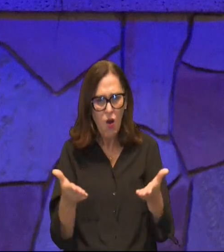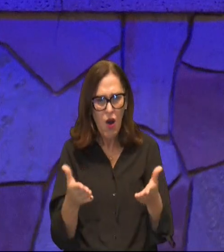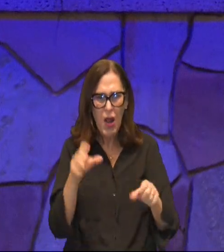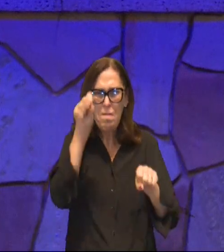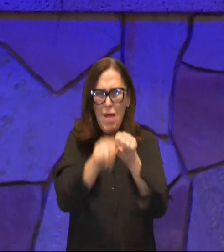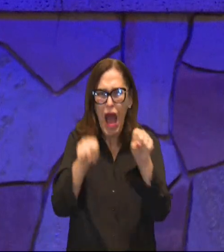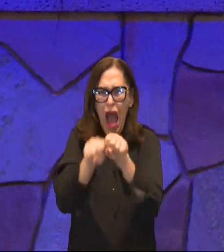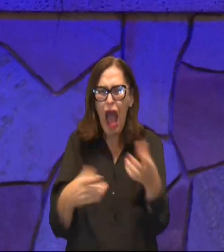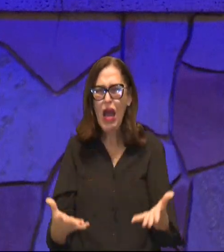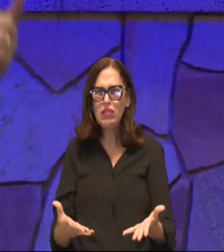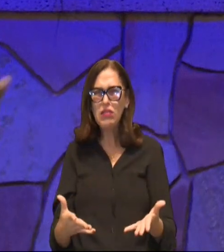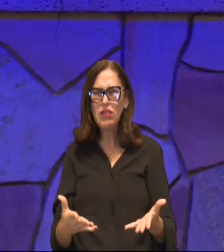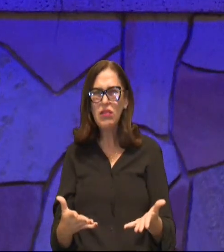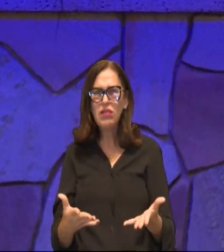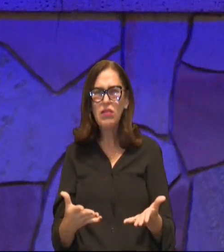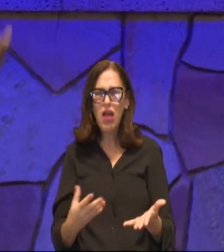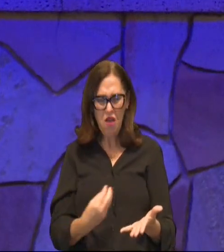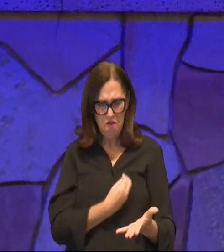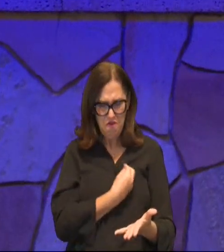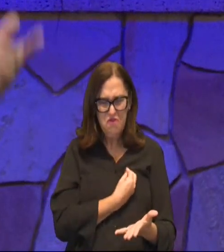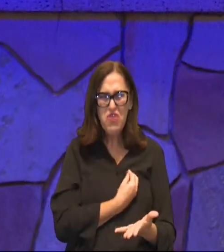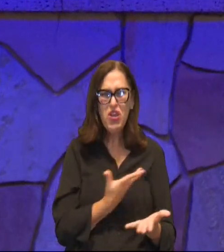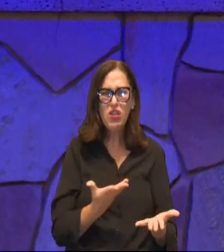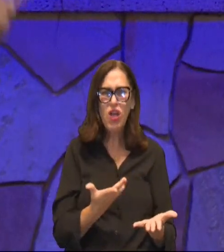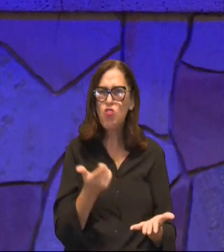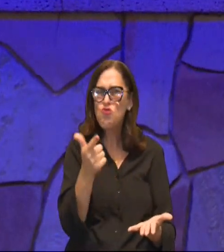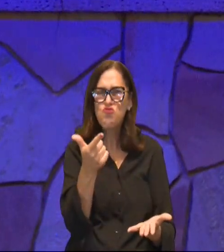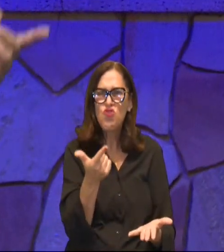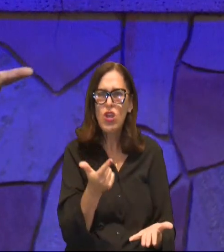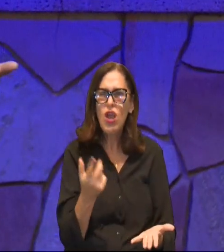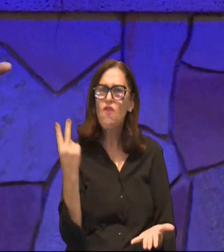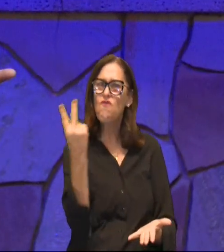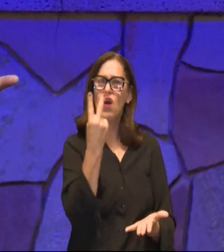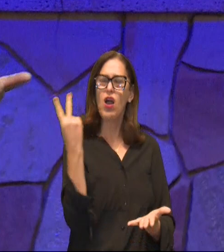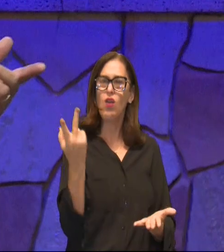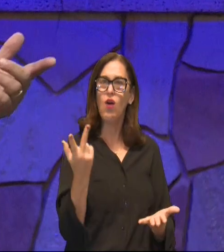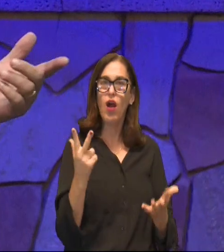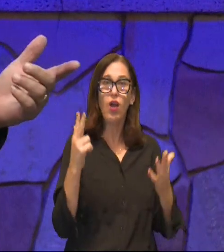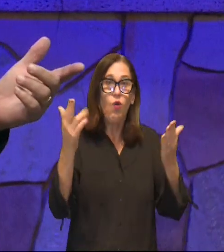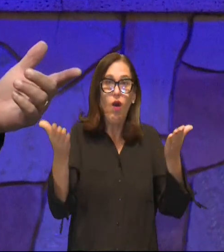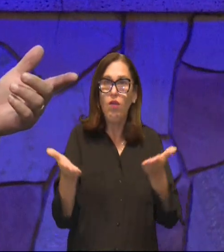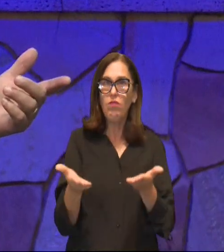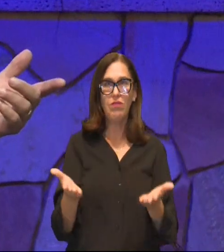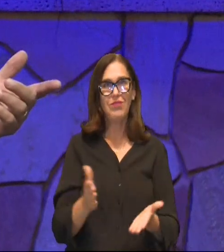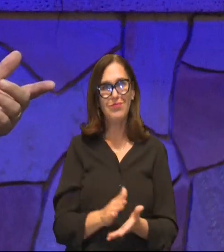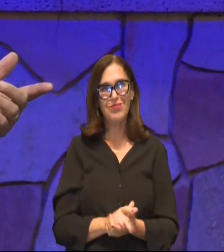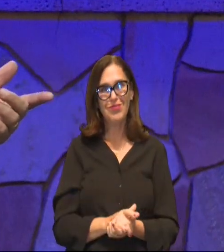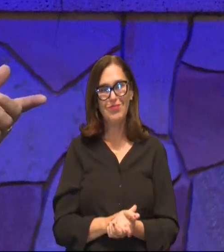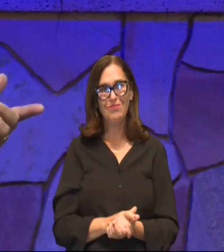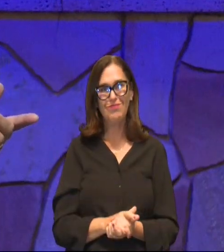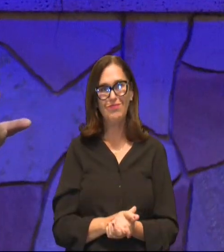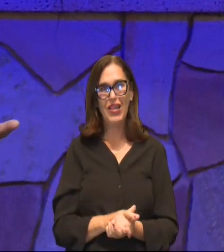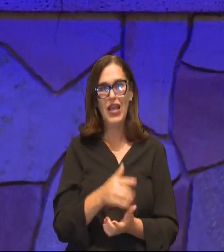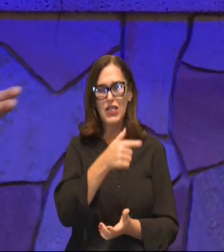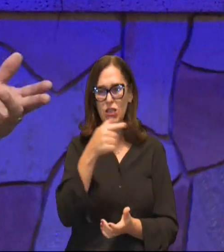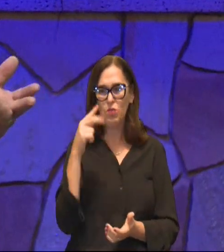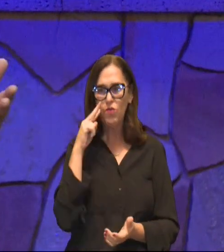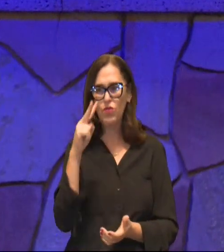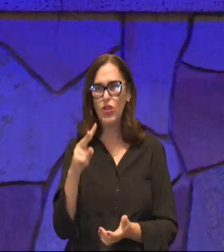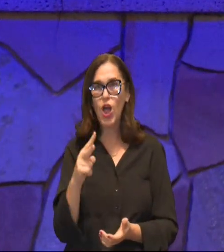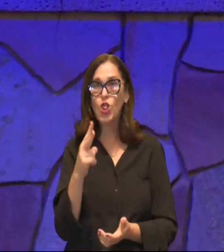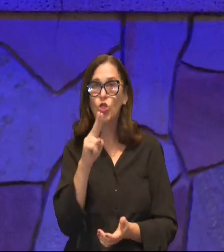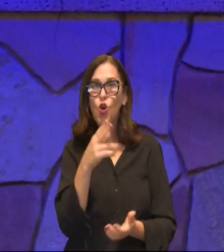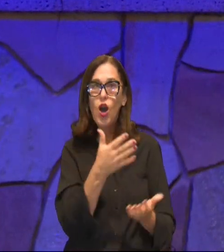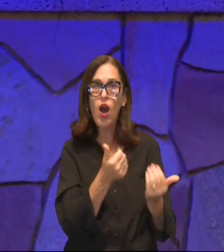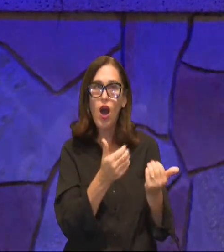homicidas. E é incrível como a vida deixou de ter valor nesses tempos que nós estamos vivenciando, irmãos. Essa semana vimos a notícia: 2